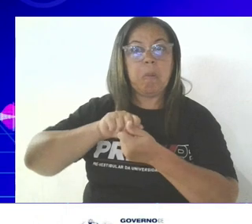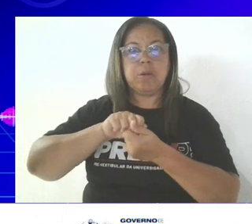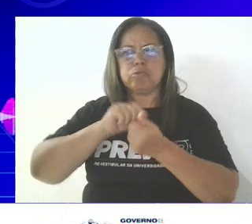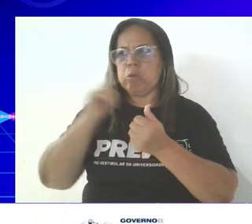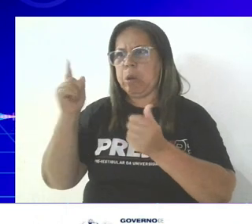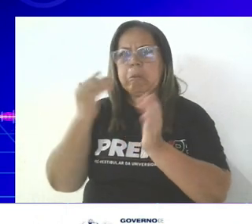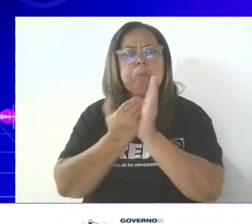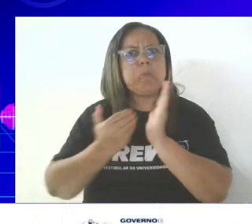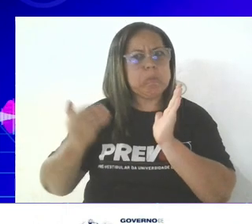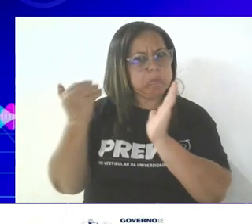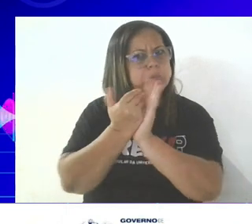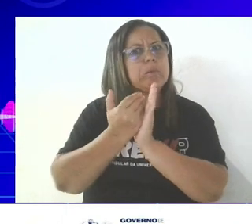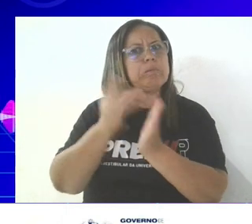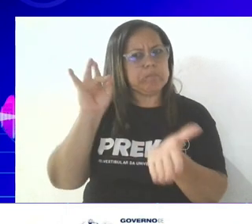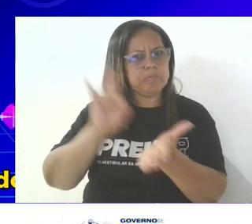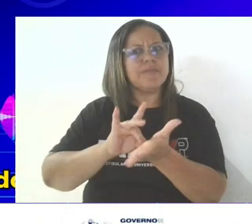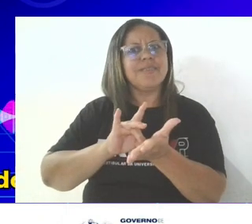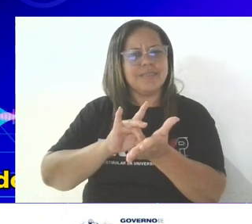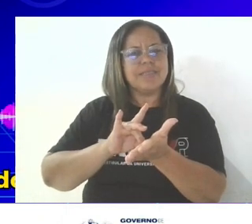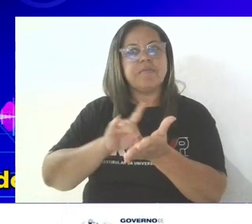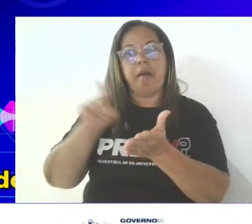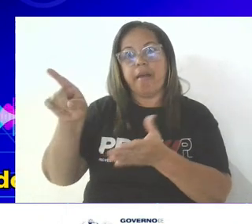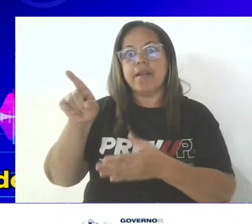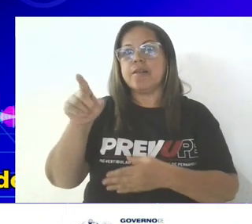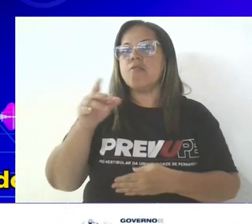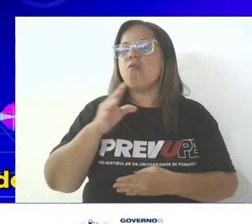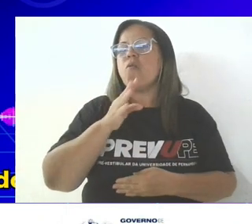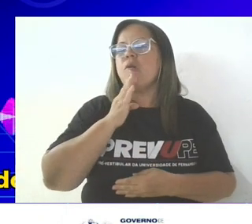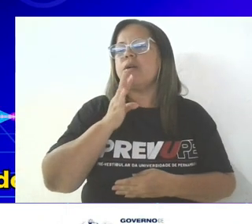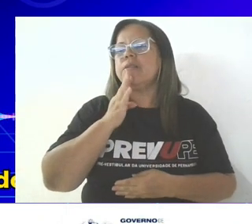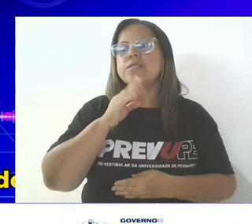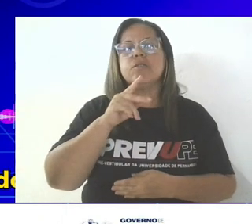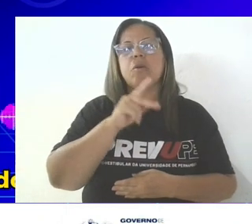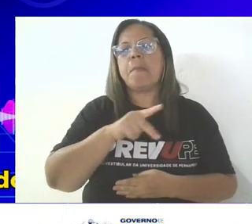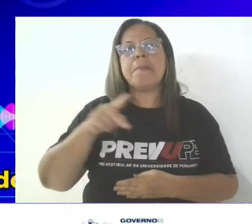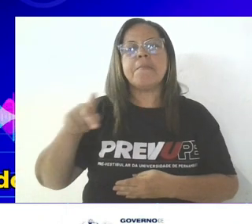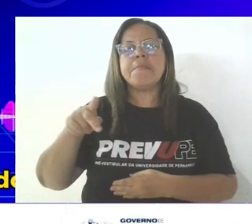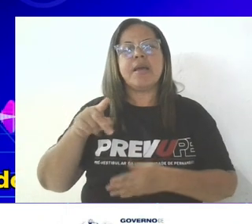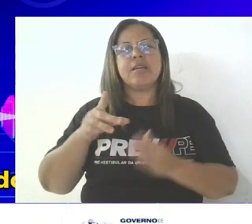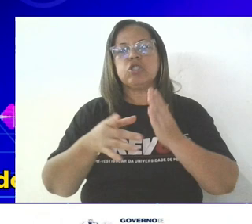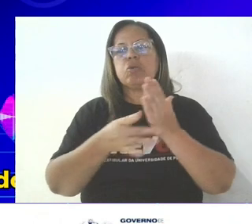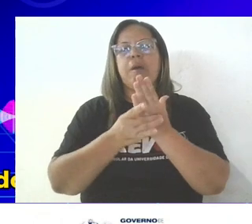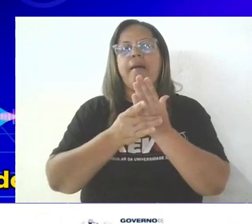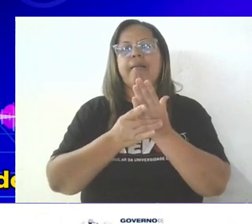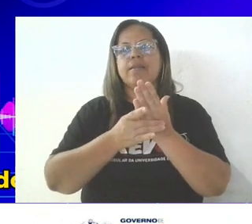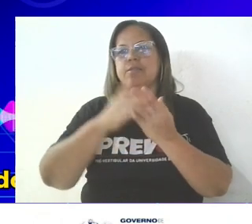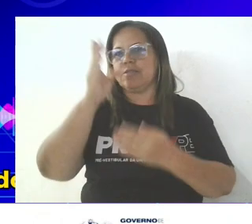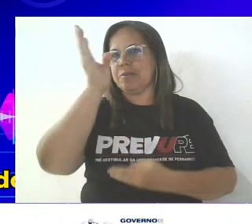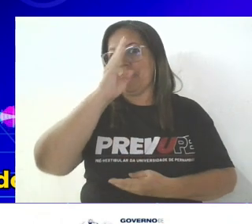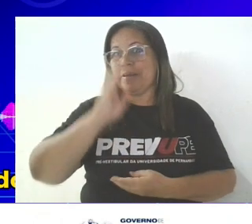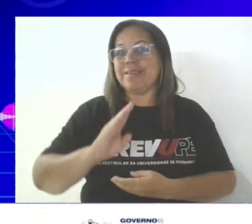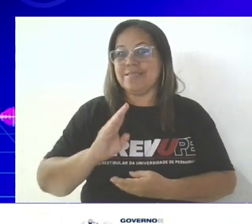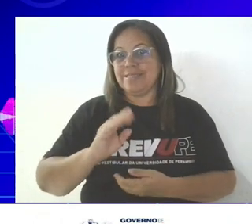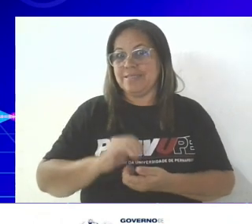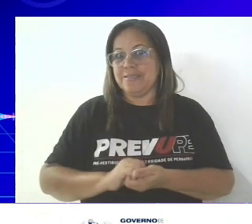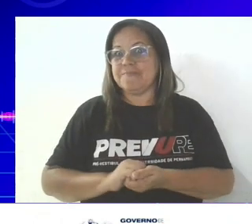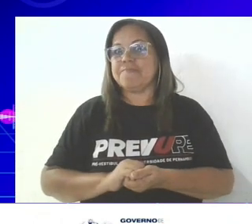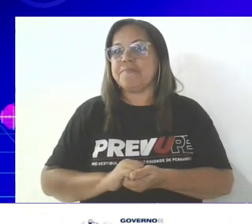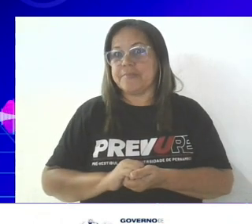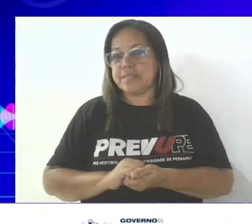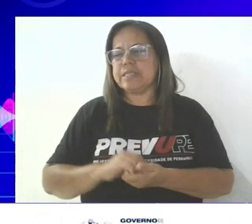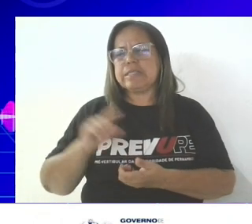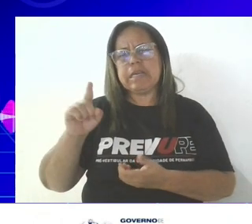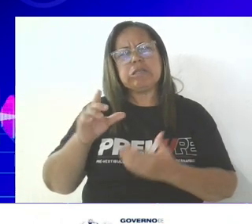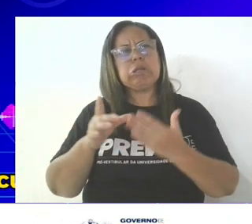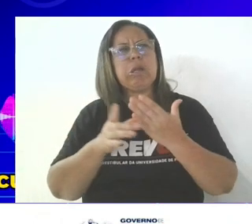exemplo de superação não é Machado é conhecido como mestre do Realismo do Brasil é essp parada